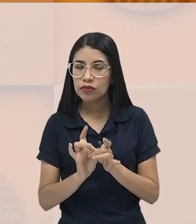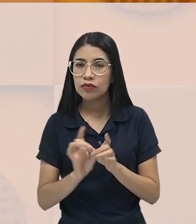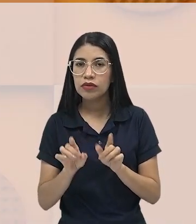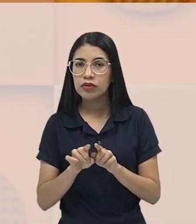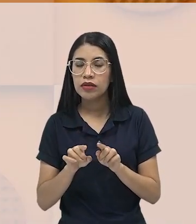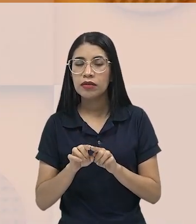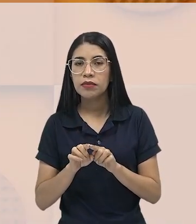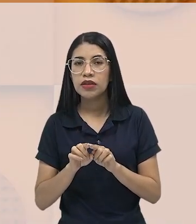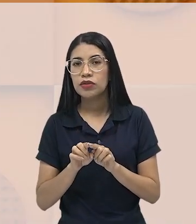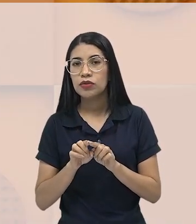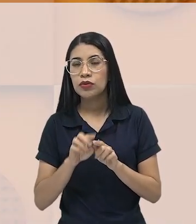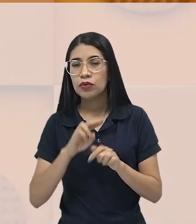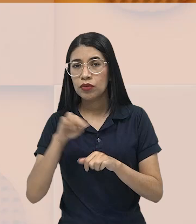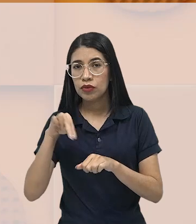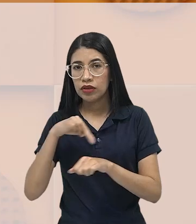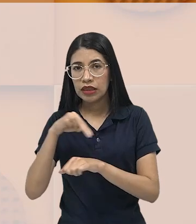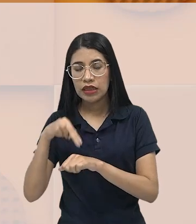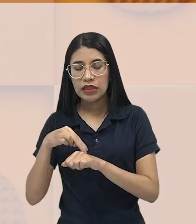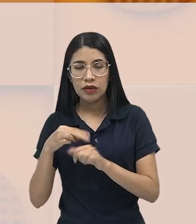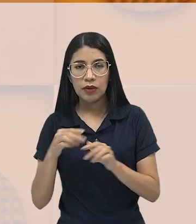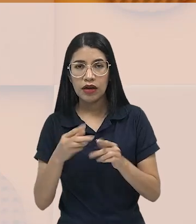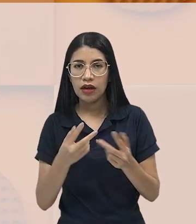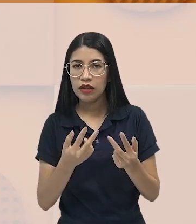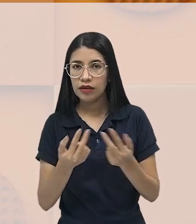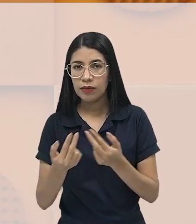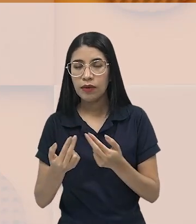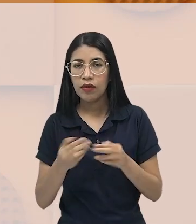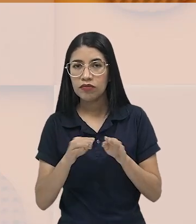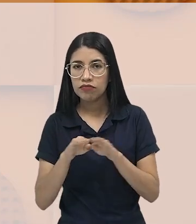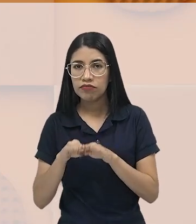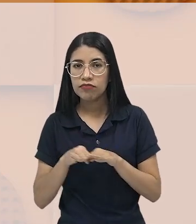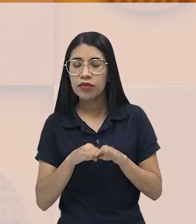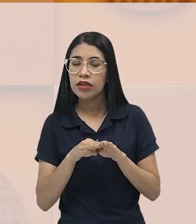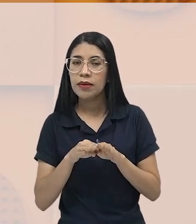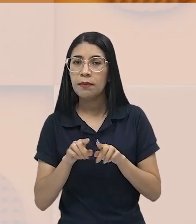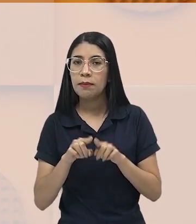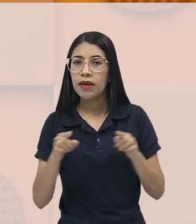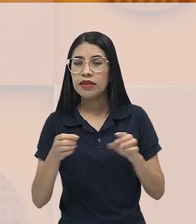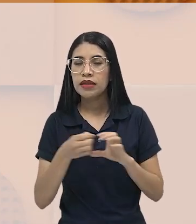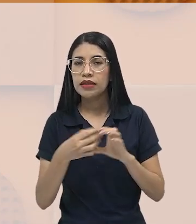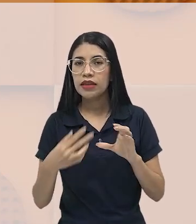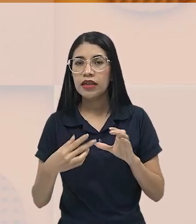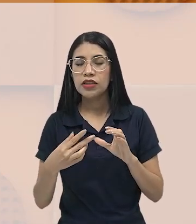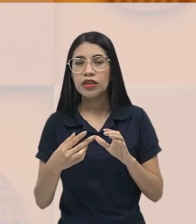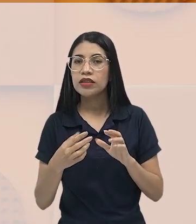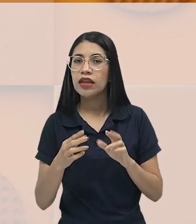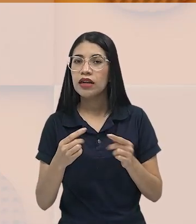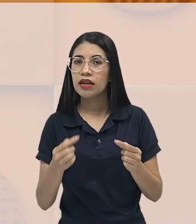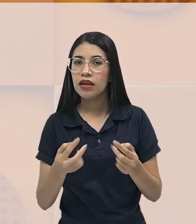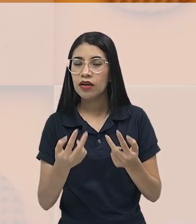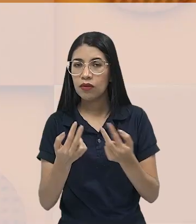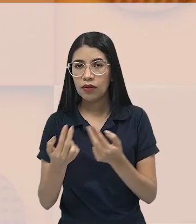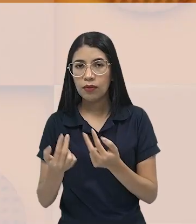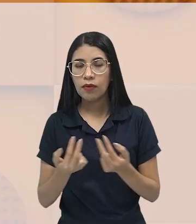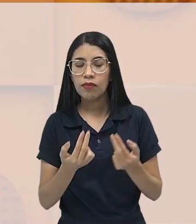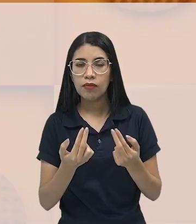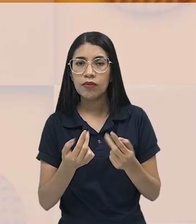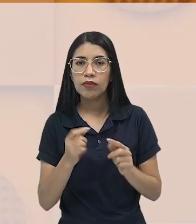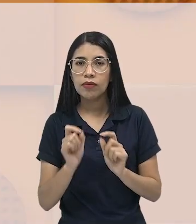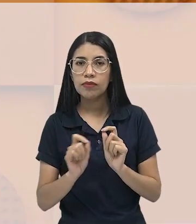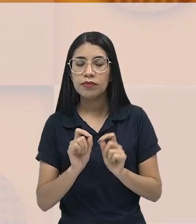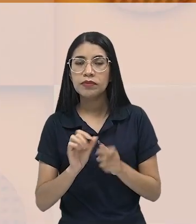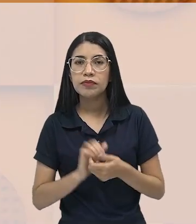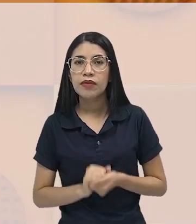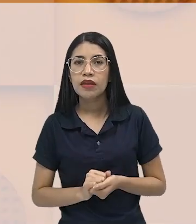de uma mesma nação, uma mesma ideia de nação, tá? No caso, tinham características em comum, que as fazia